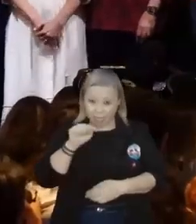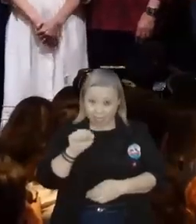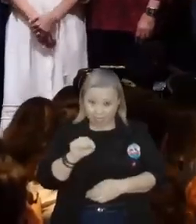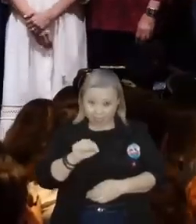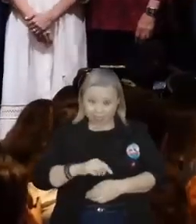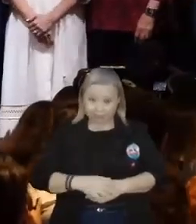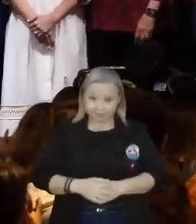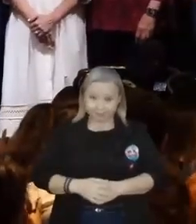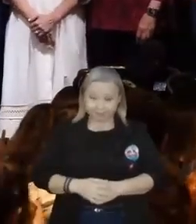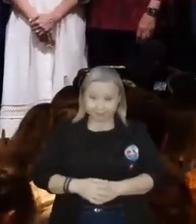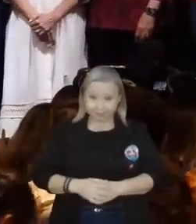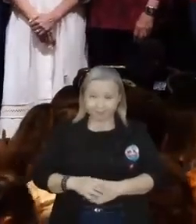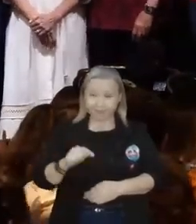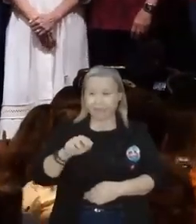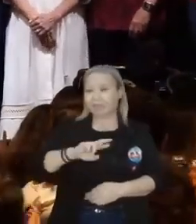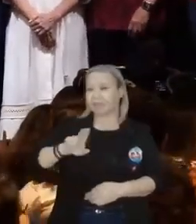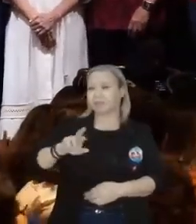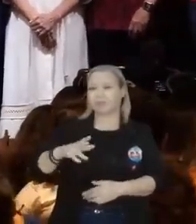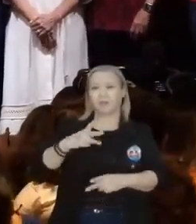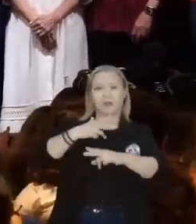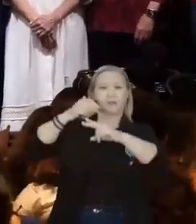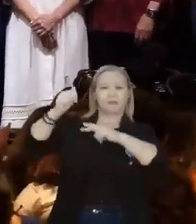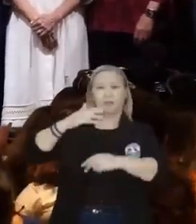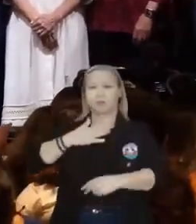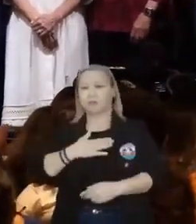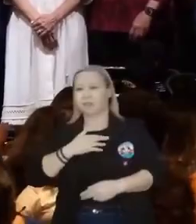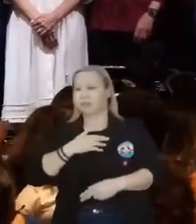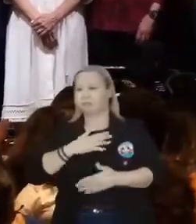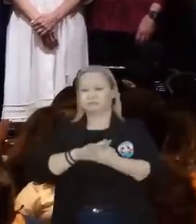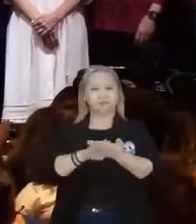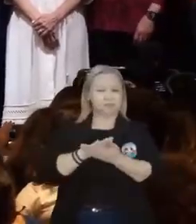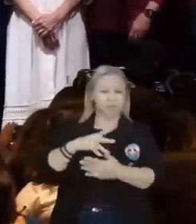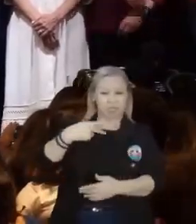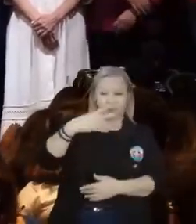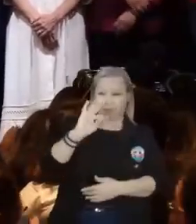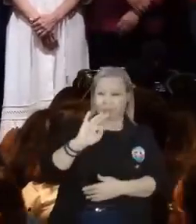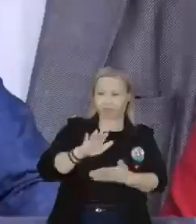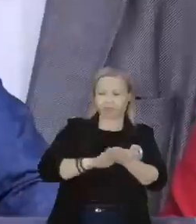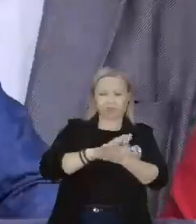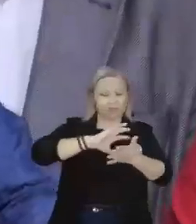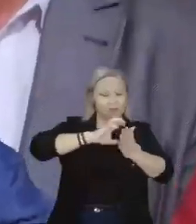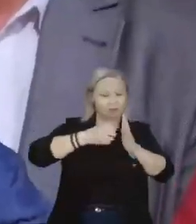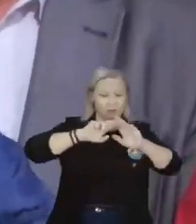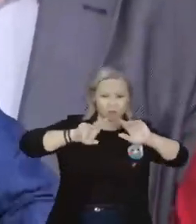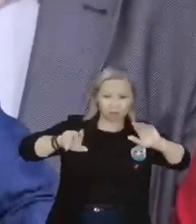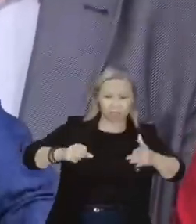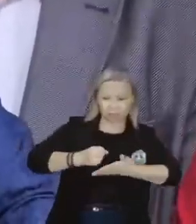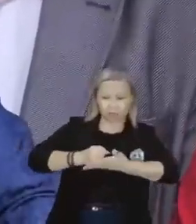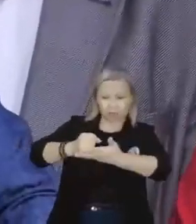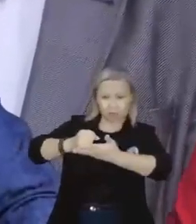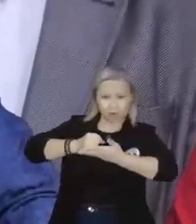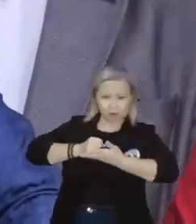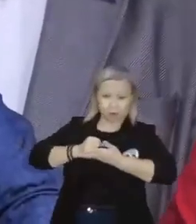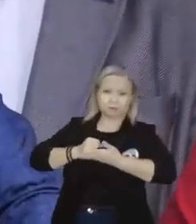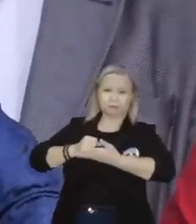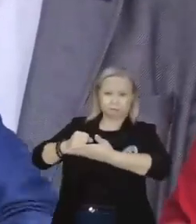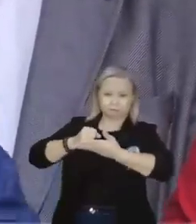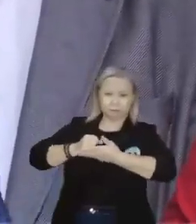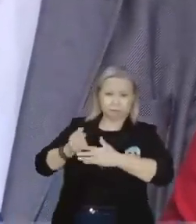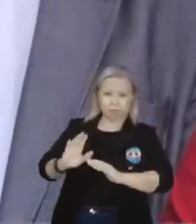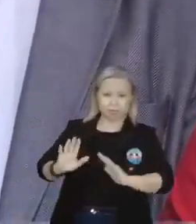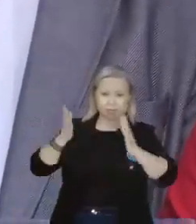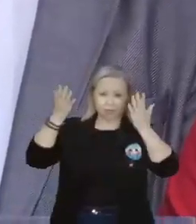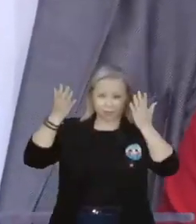Esta não é uma vitória minha, nem do PT, nem dos partidos que me apoiaram nessa campanha. É a vitória de